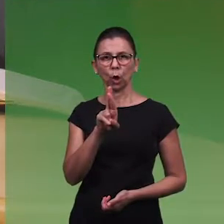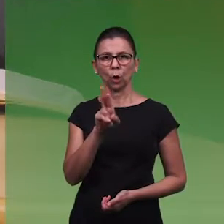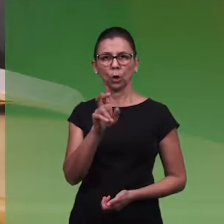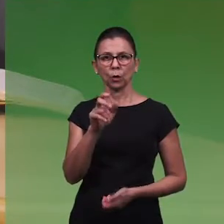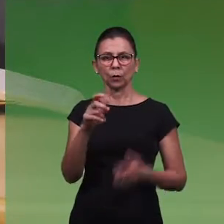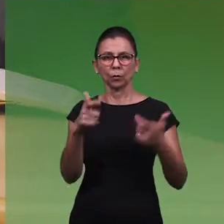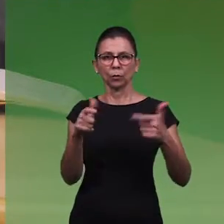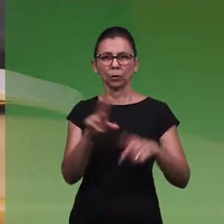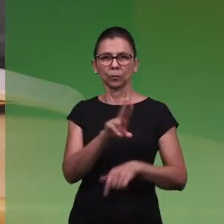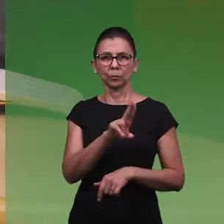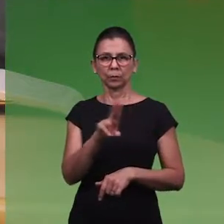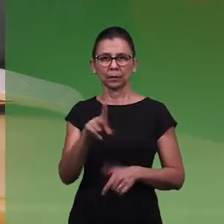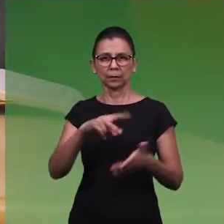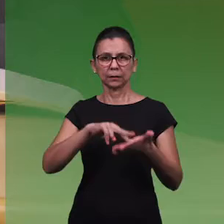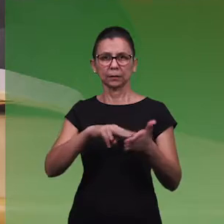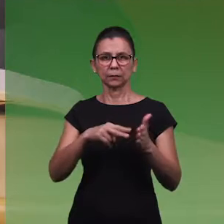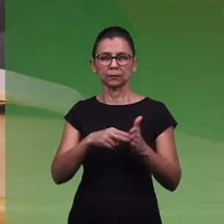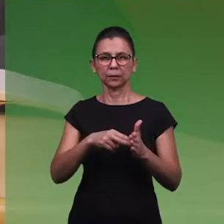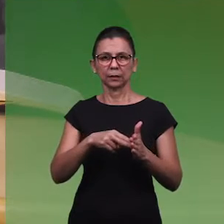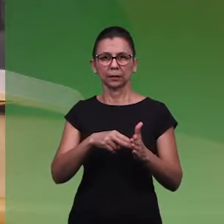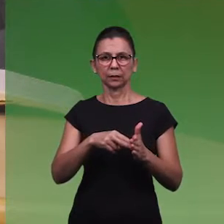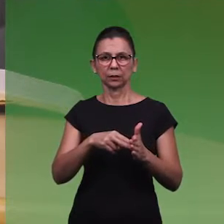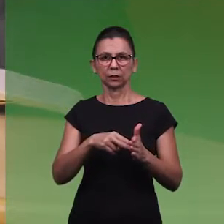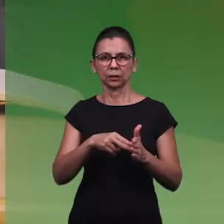por espíritos malignos, né?